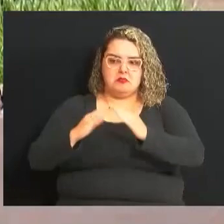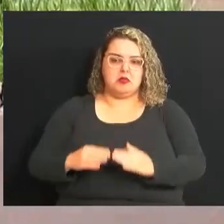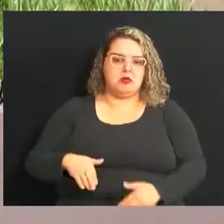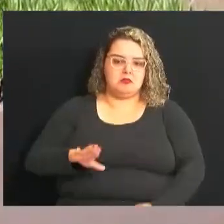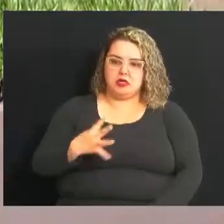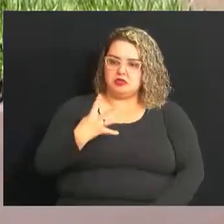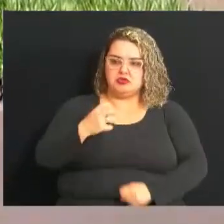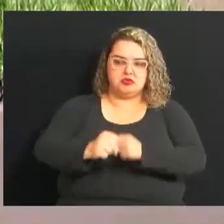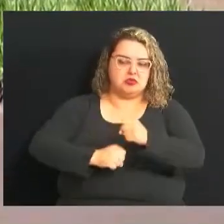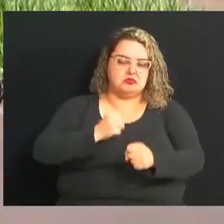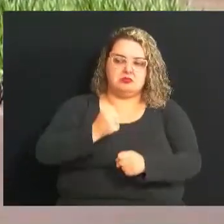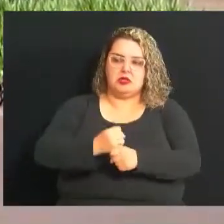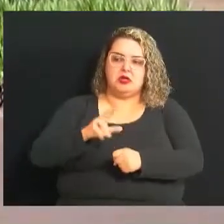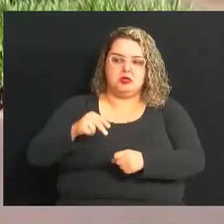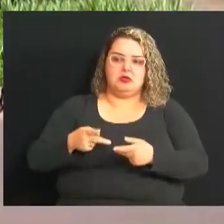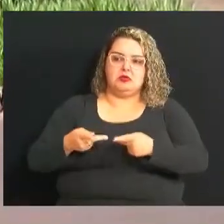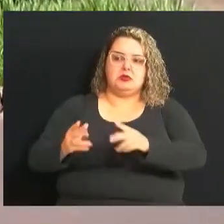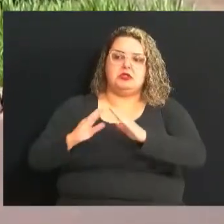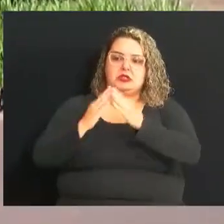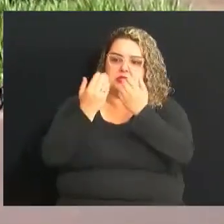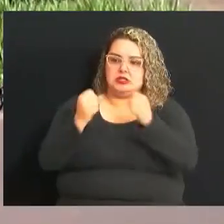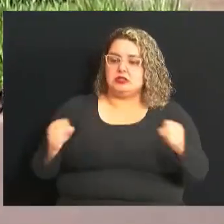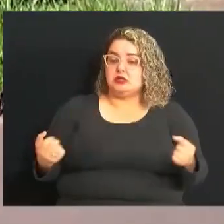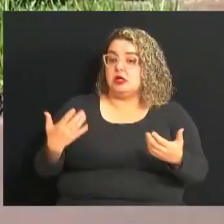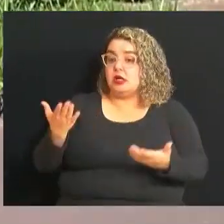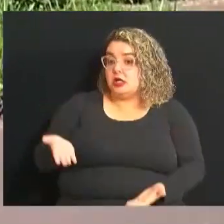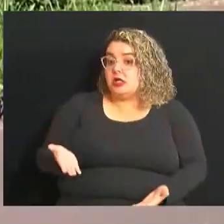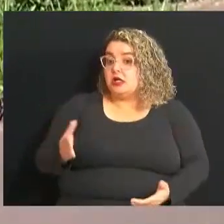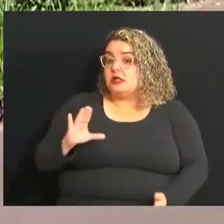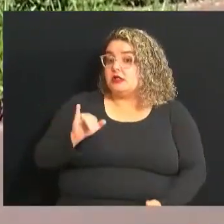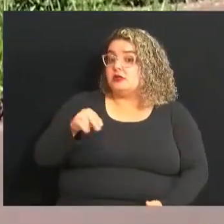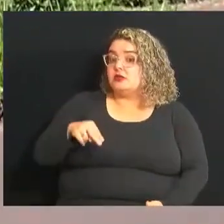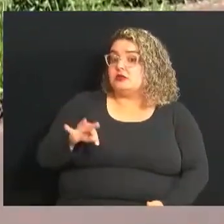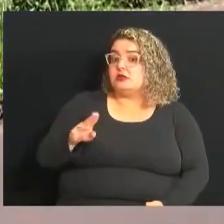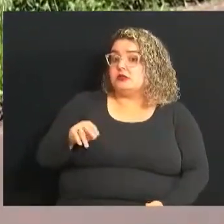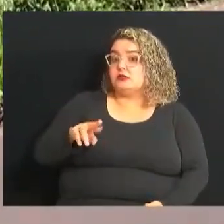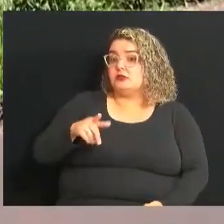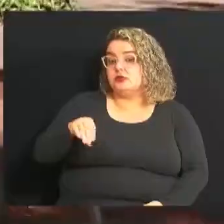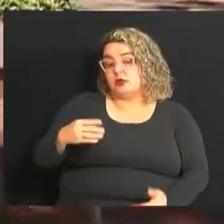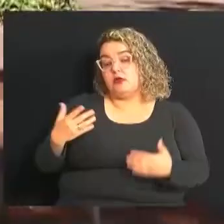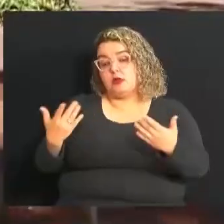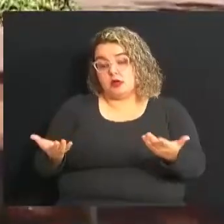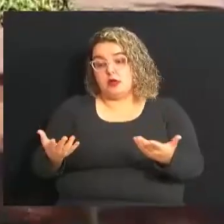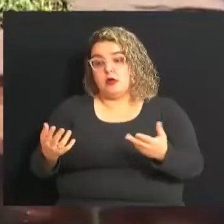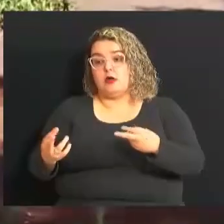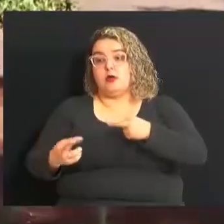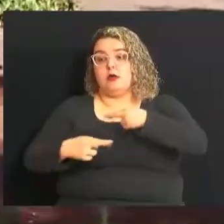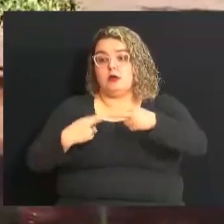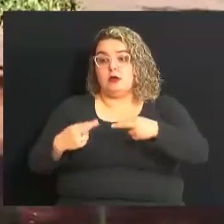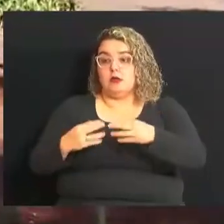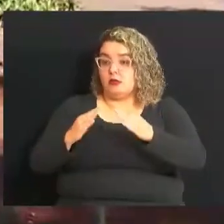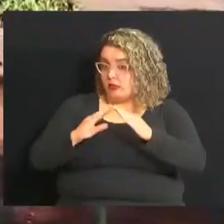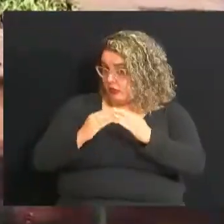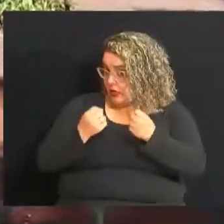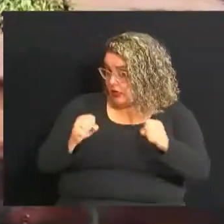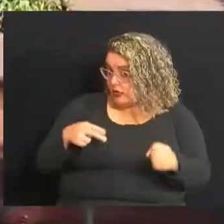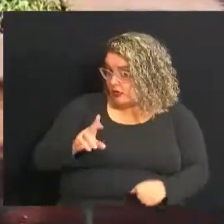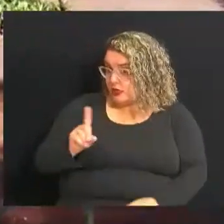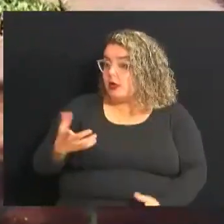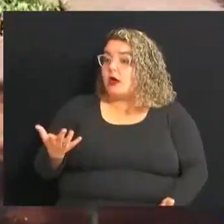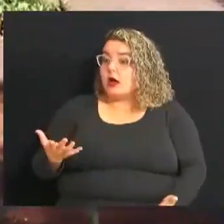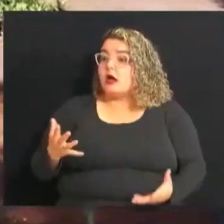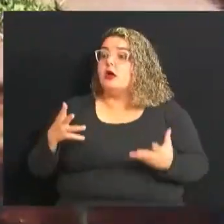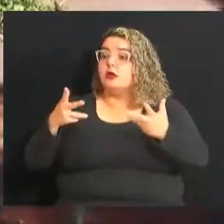fui no casarão. Bom, e essa questão do cinturão? A do cinturão em relação ao casarão ou não? Não. Questão